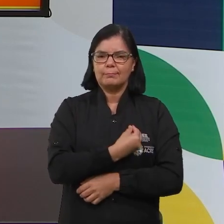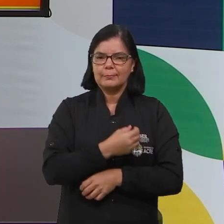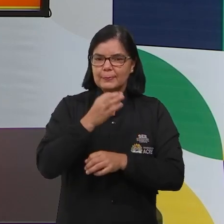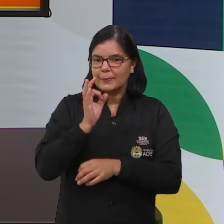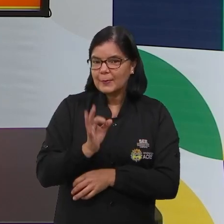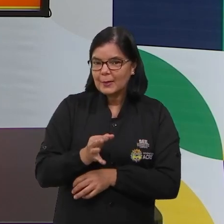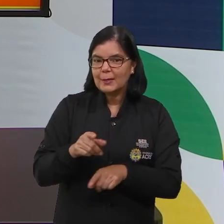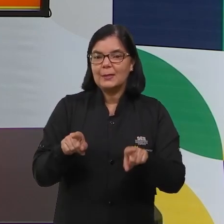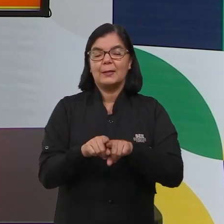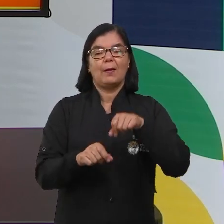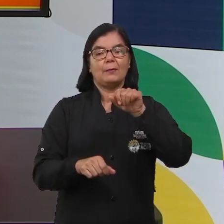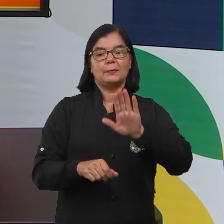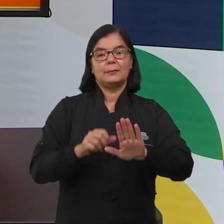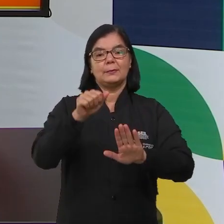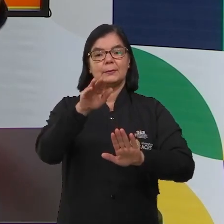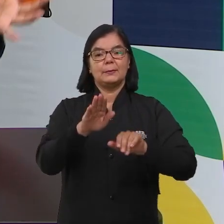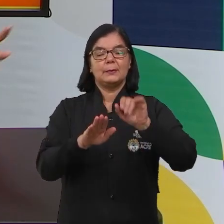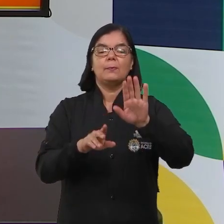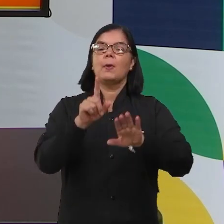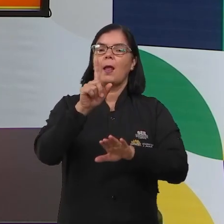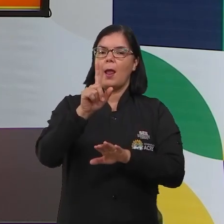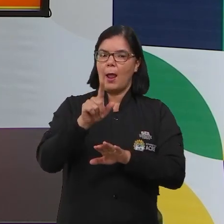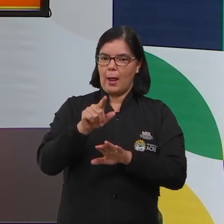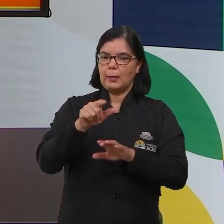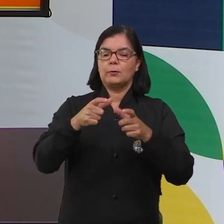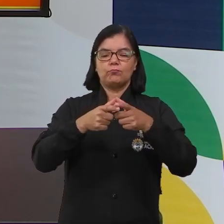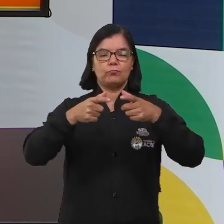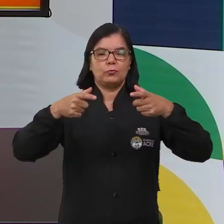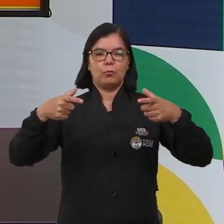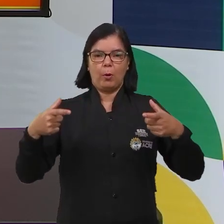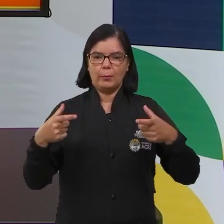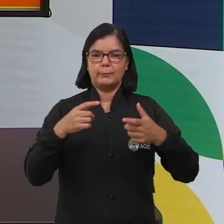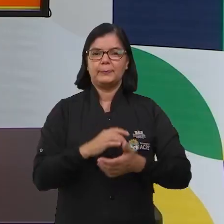certo? Então, a mímica, ela é bem macro.